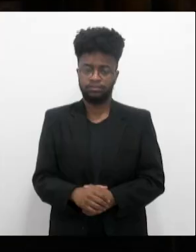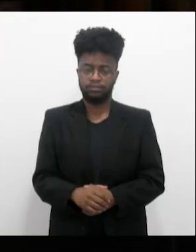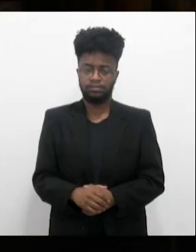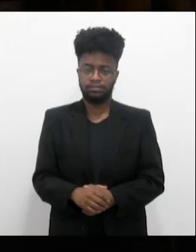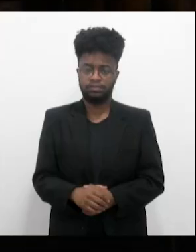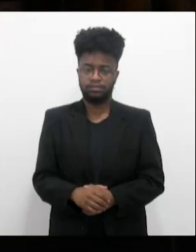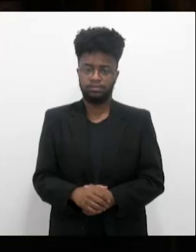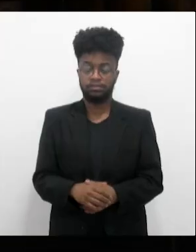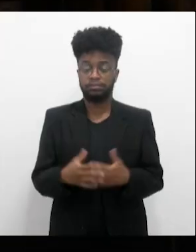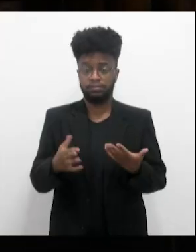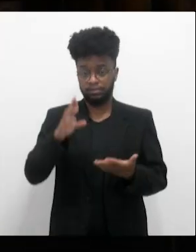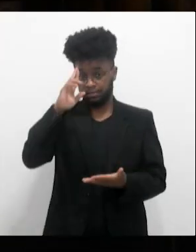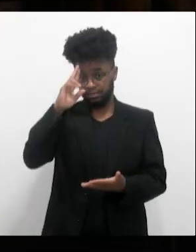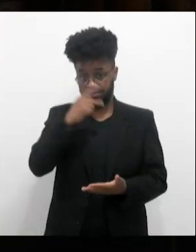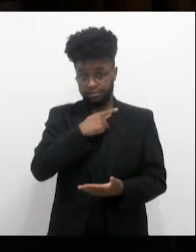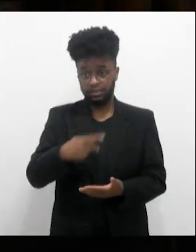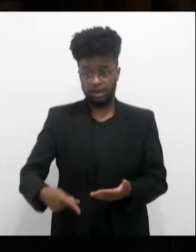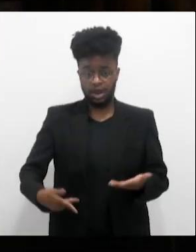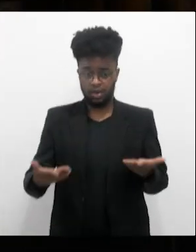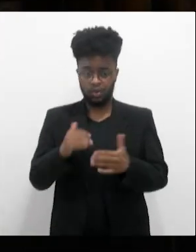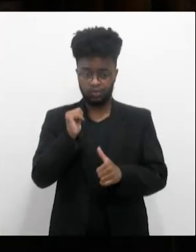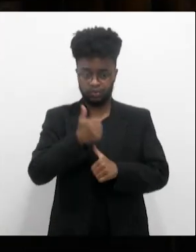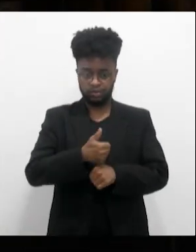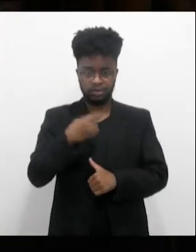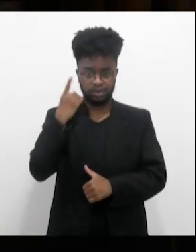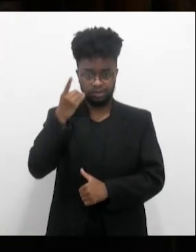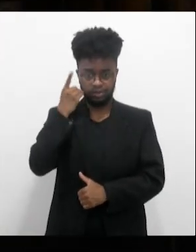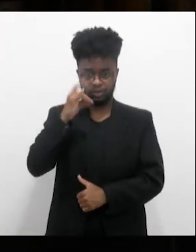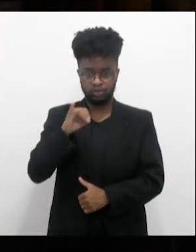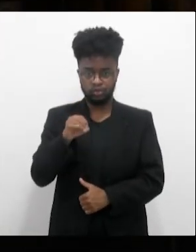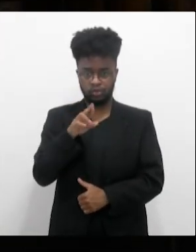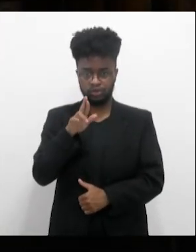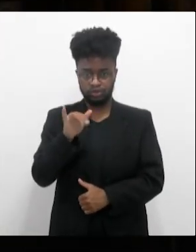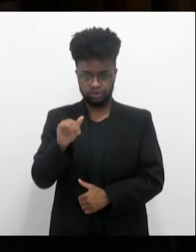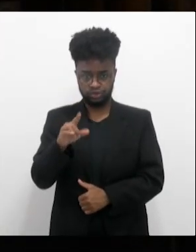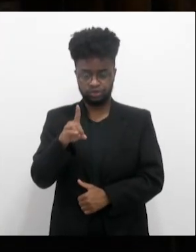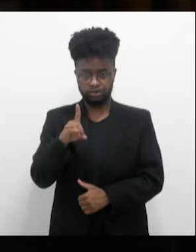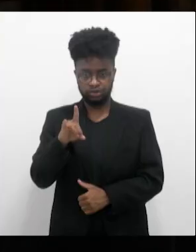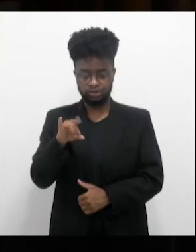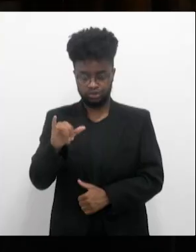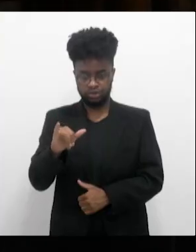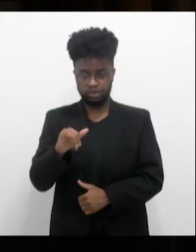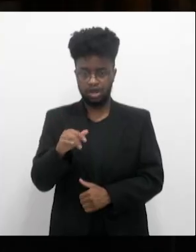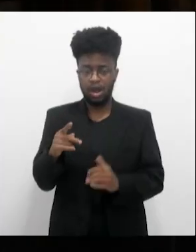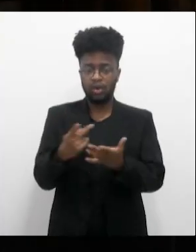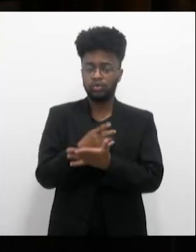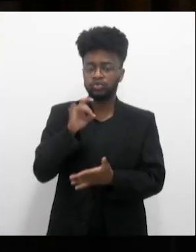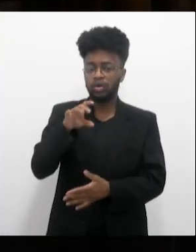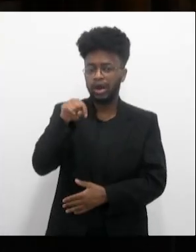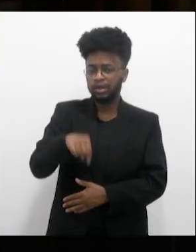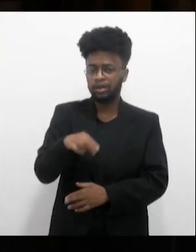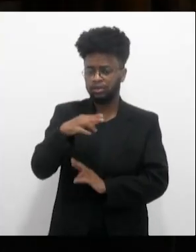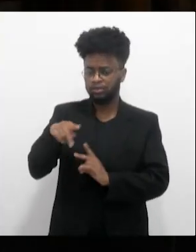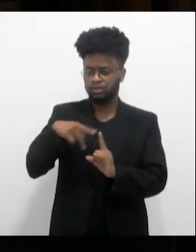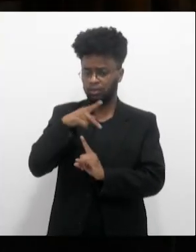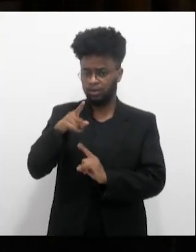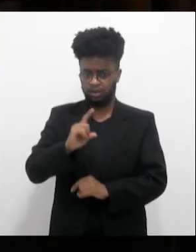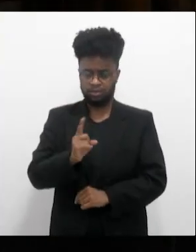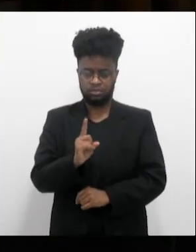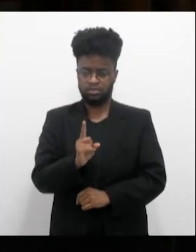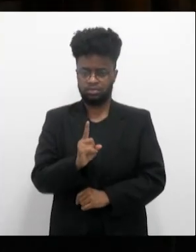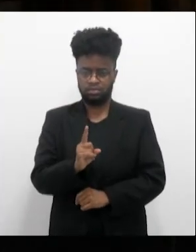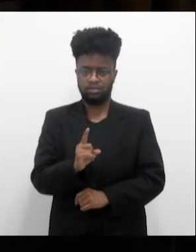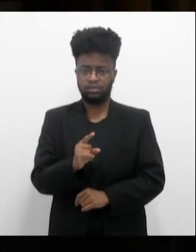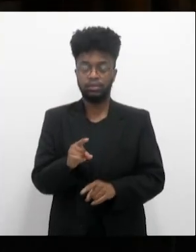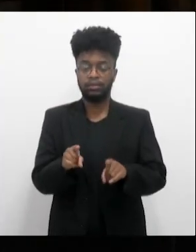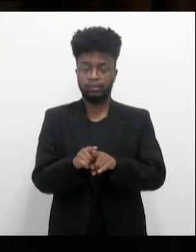E, senhor presidente, que agora trocou, deputado Jordi, não aconteceu só no Rio Previdência,